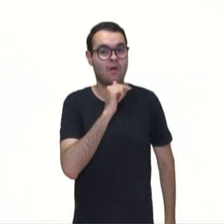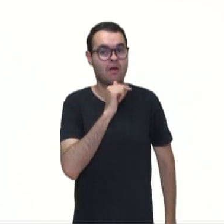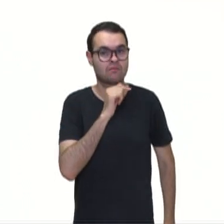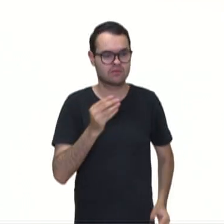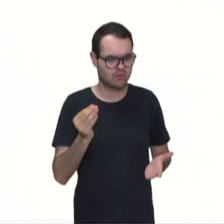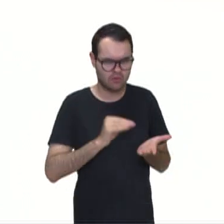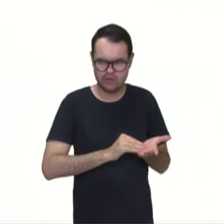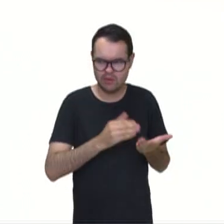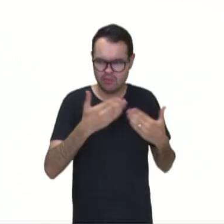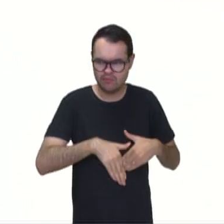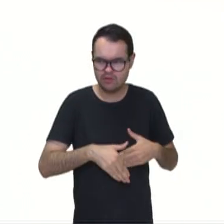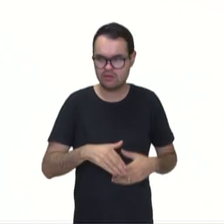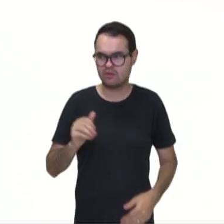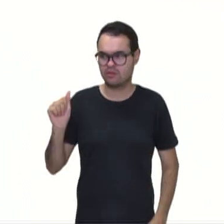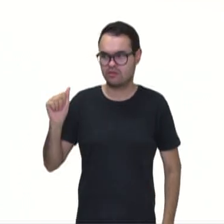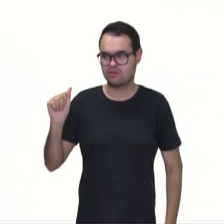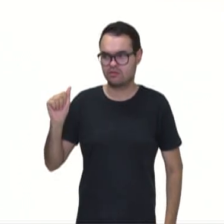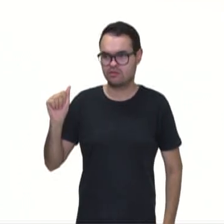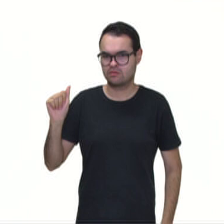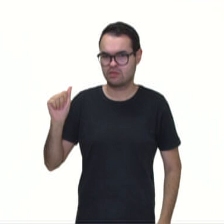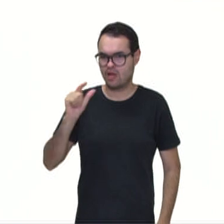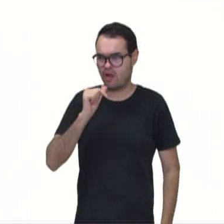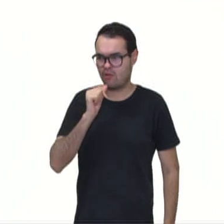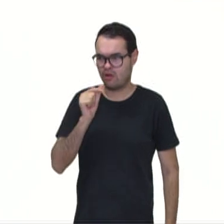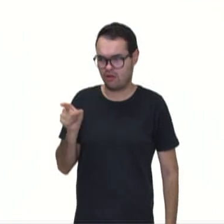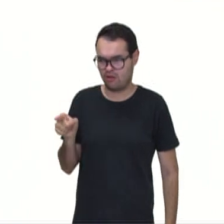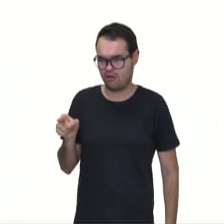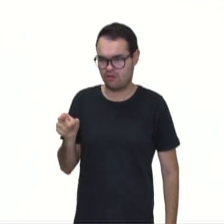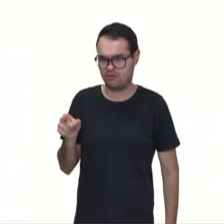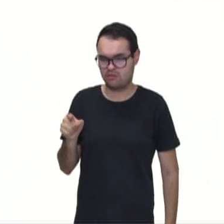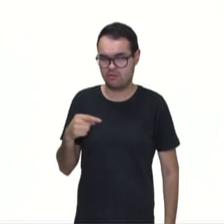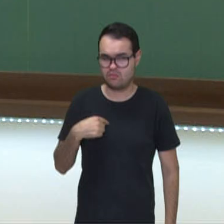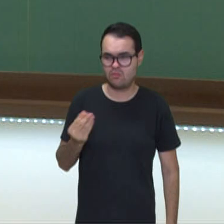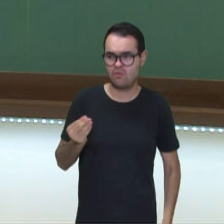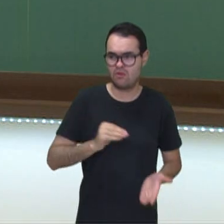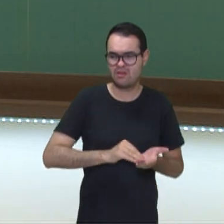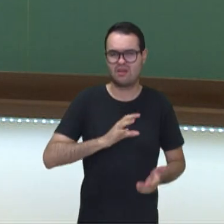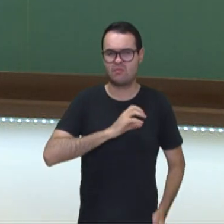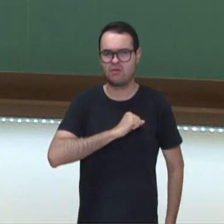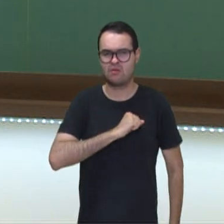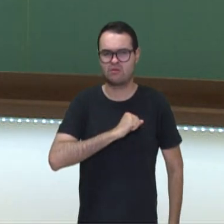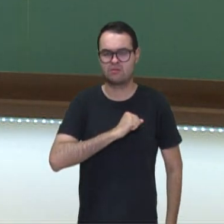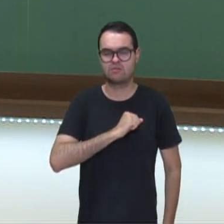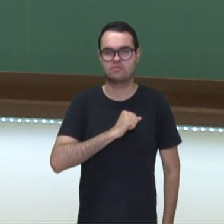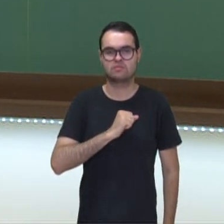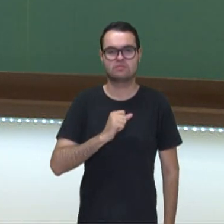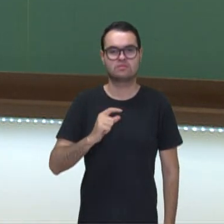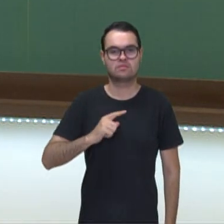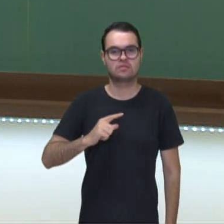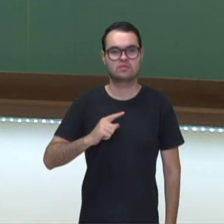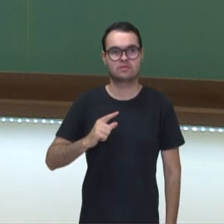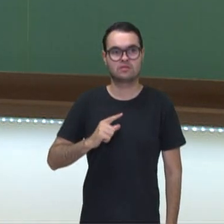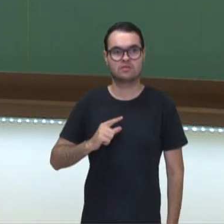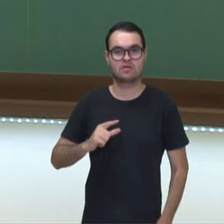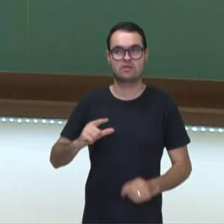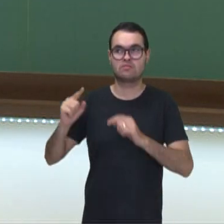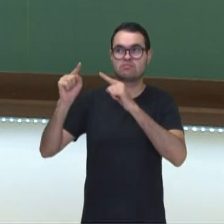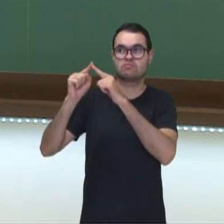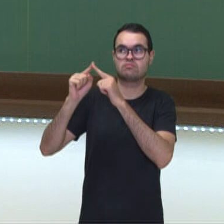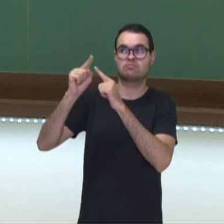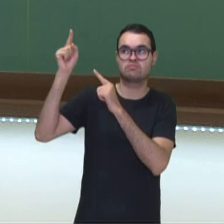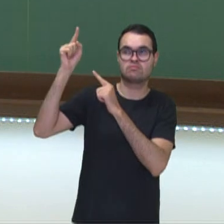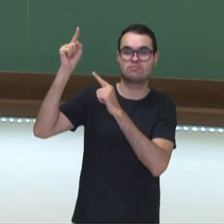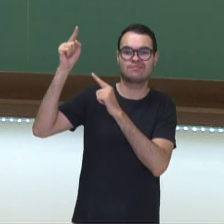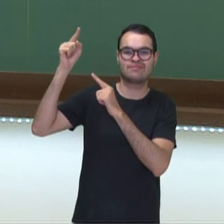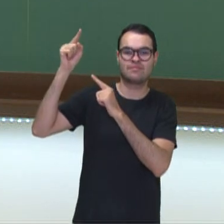prova? Amor. Observem que nos 2 primeiros quadrinhos nós temos uma voz que vem de cima, né?